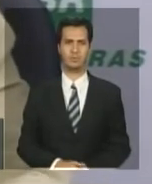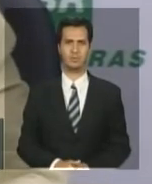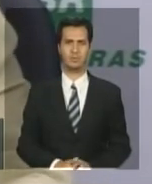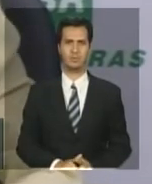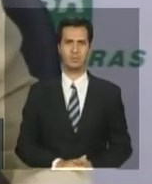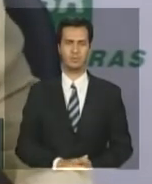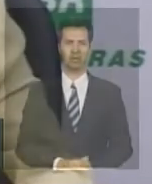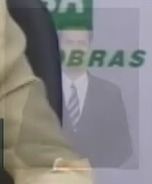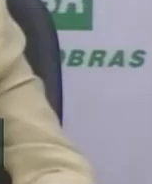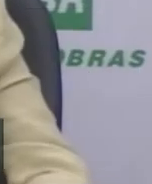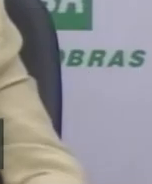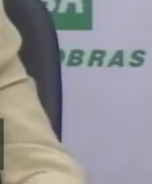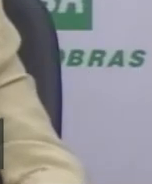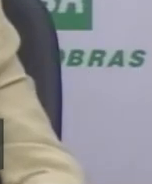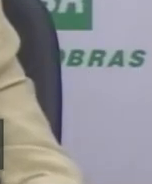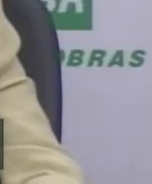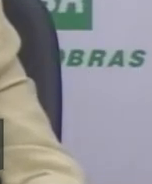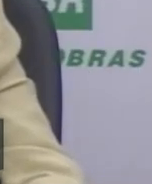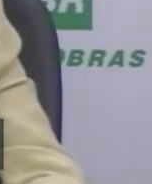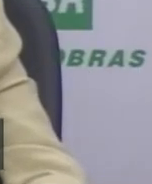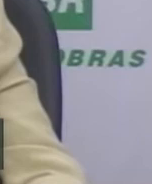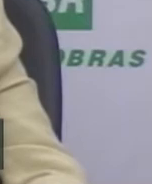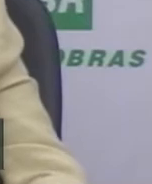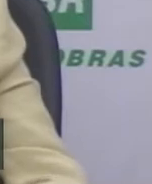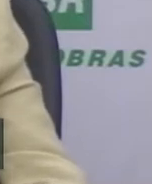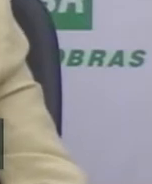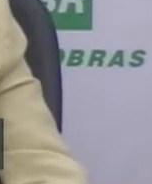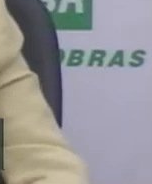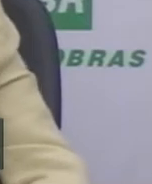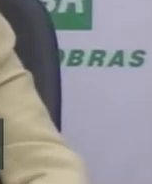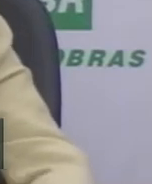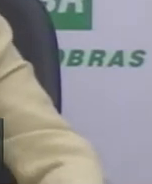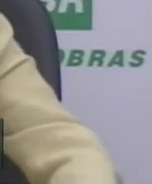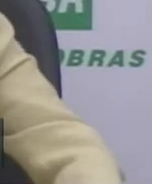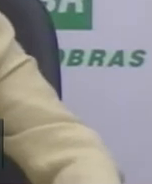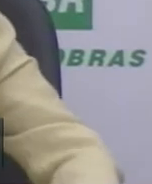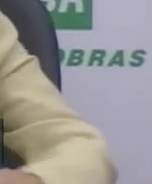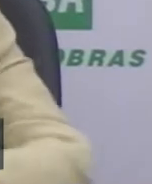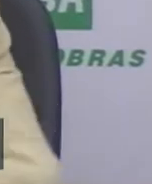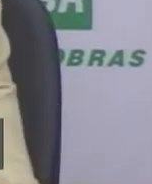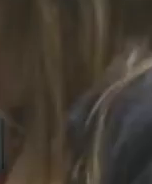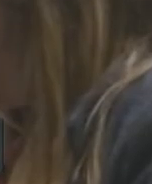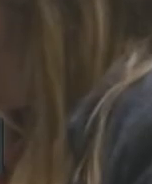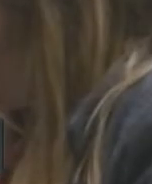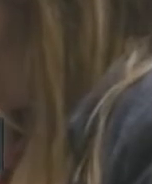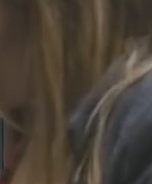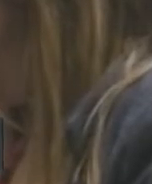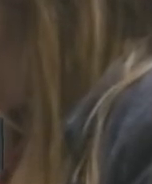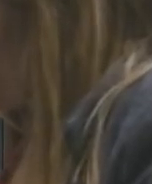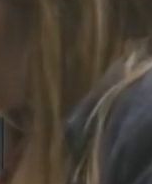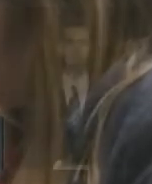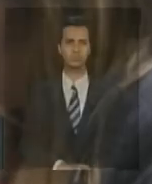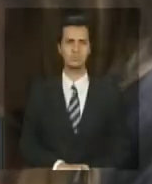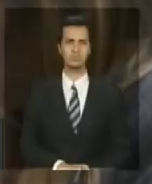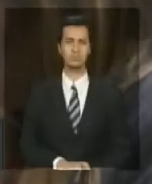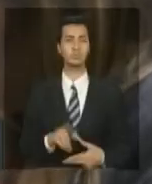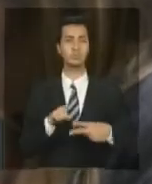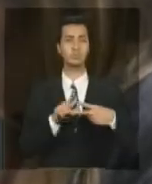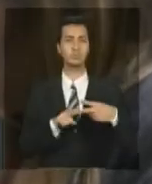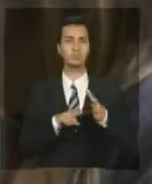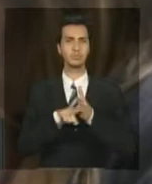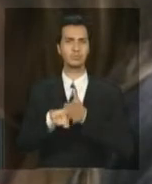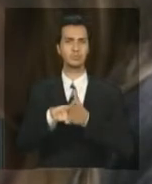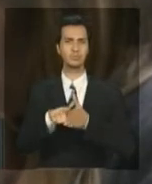Felipe. Oi. Graça. Aqui. Oi, tudo Felipe. Bem? Tudo bem. Tudo bom. Eu tenho duas questões. A primeira,